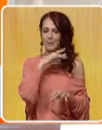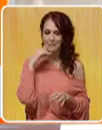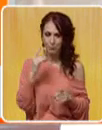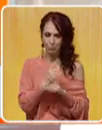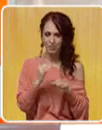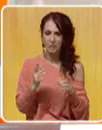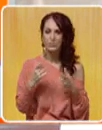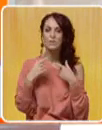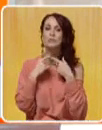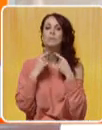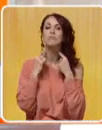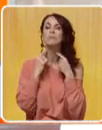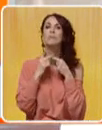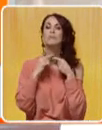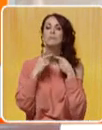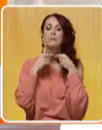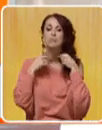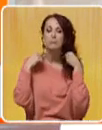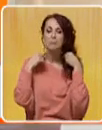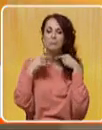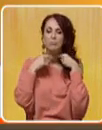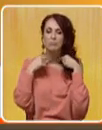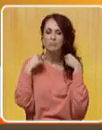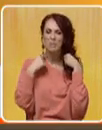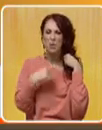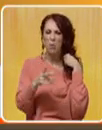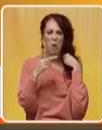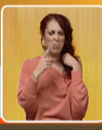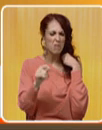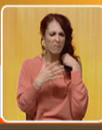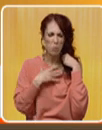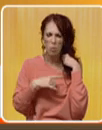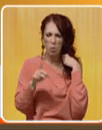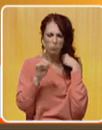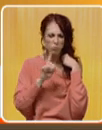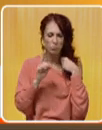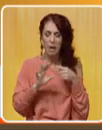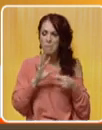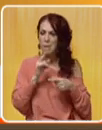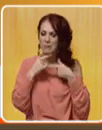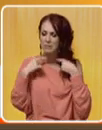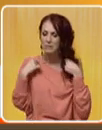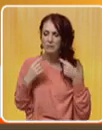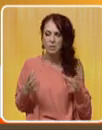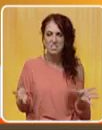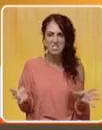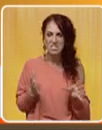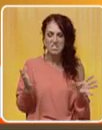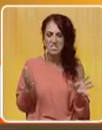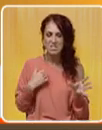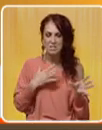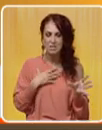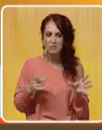curiosa que é o colarinho não sei se reparam aquele colarinho era uma coisa que eu detestava e quando a minha mãe me punha aquilo eu ficava